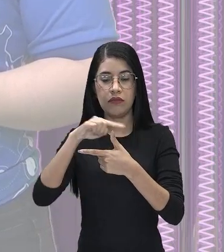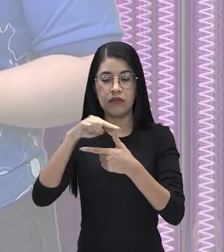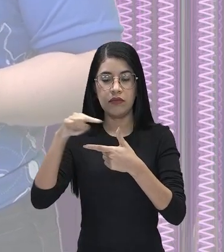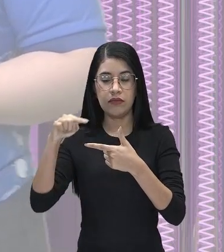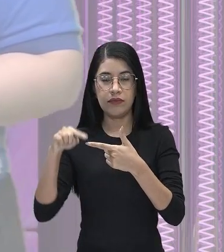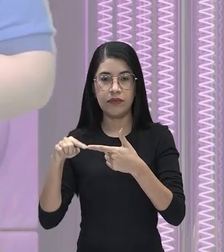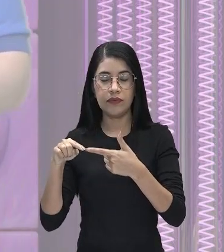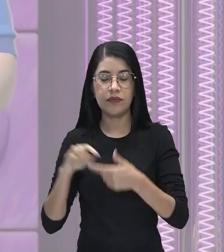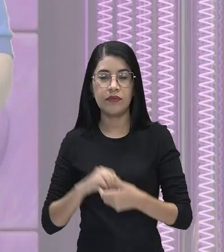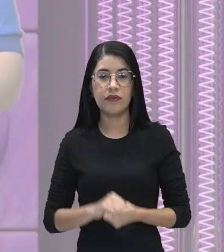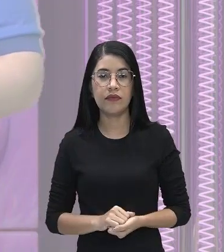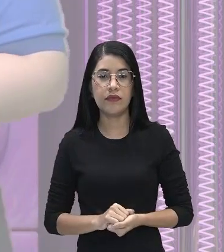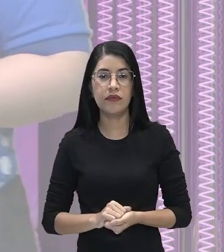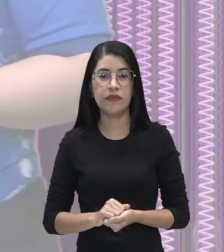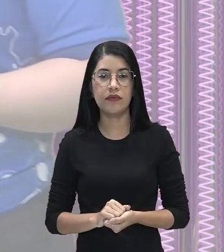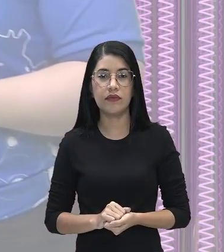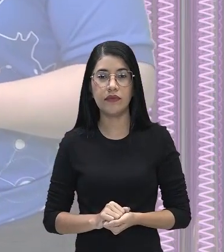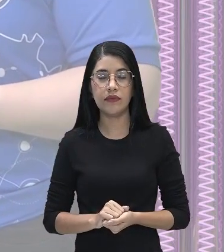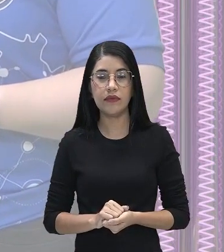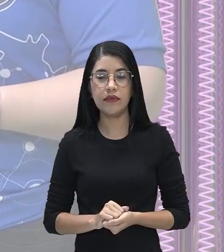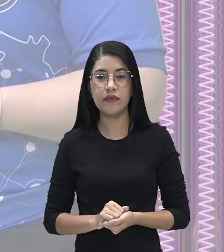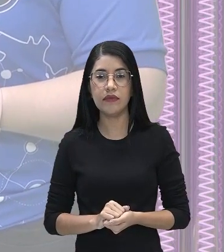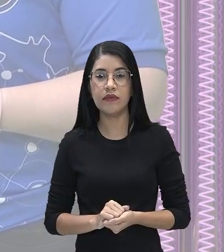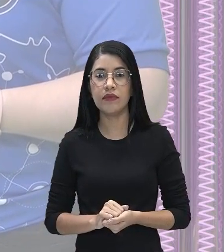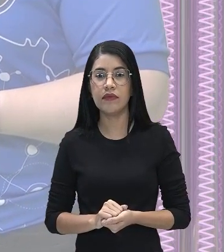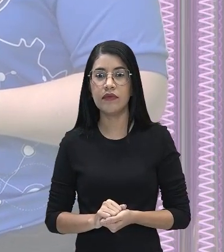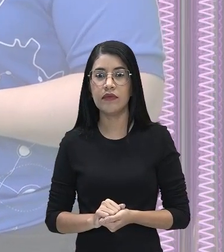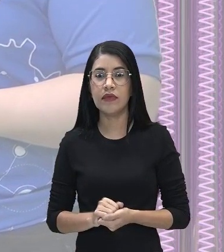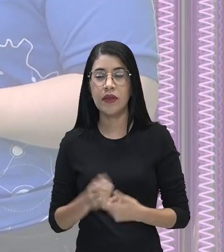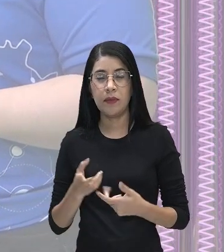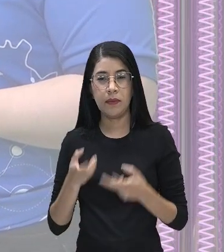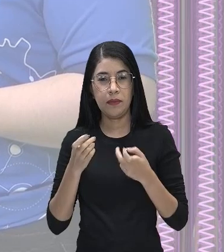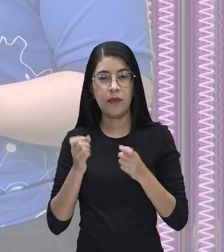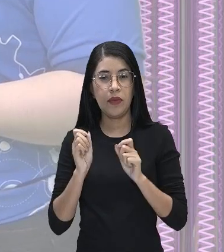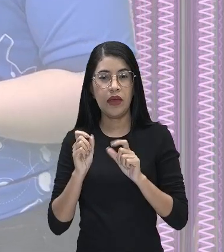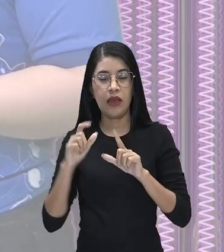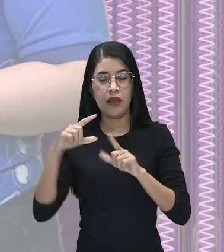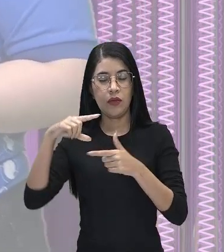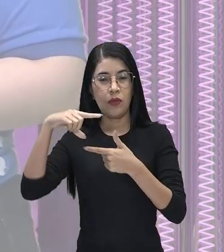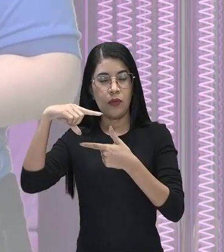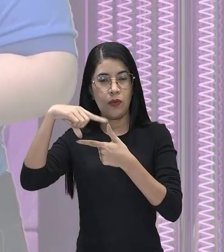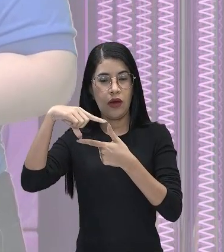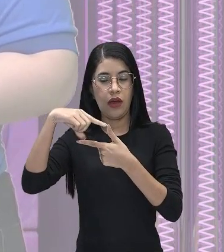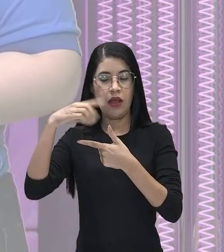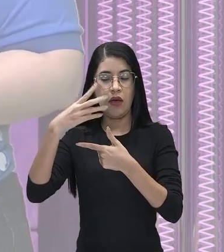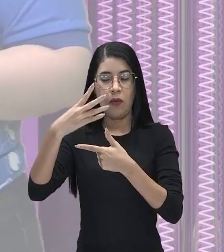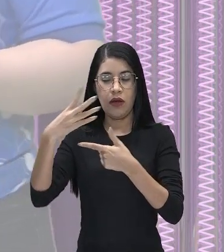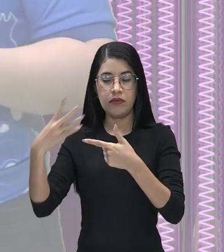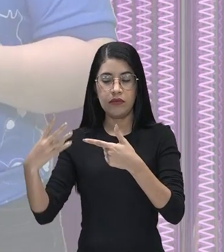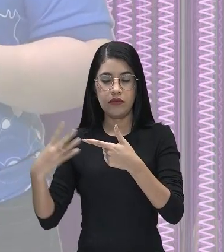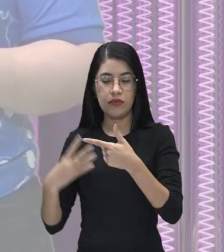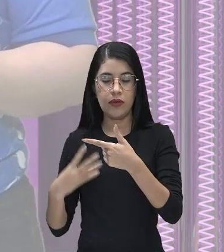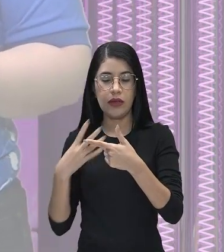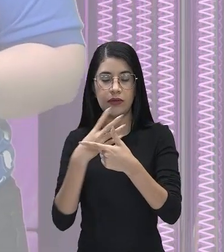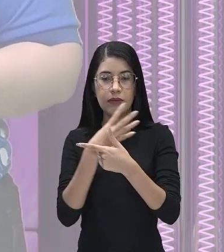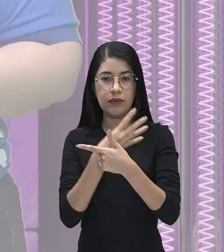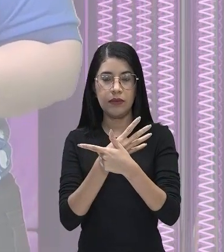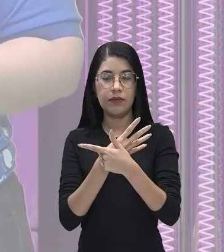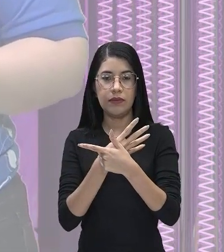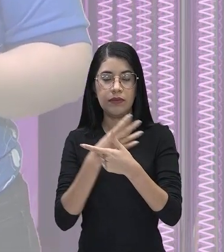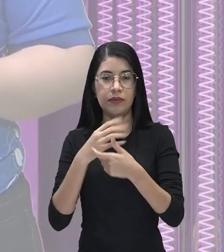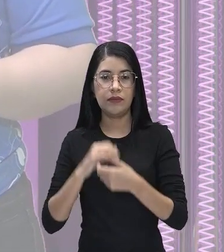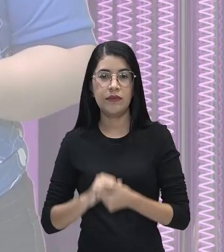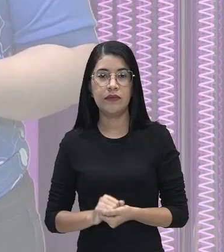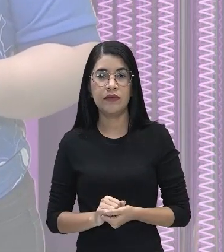um quadrado de lado 4, olha só. 4 aqui e 4 aqui. Ou seja, no quadrado